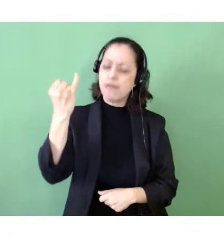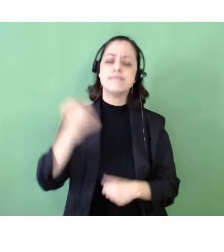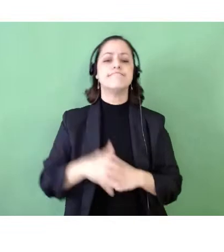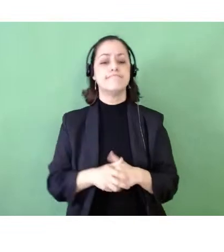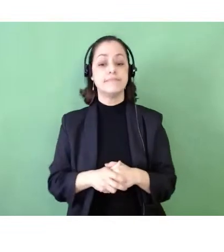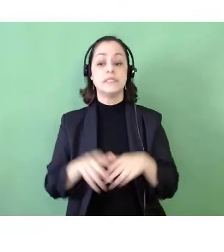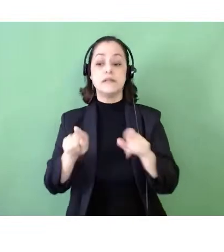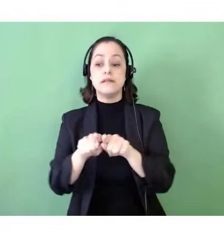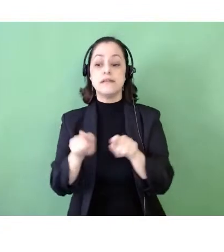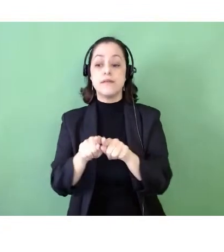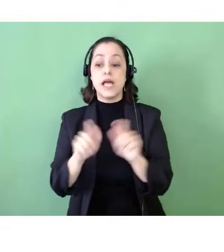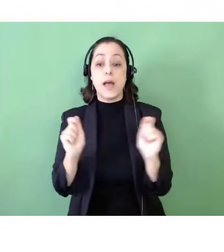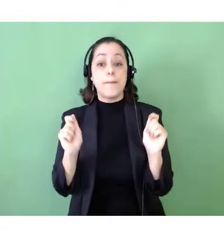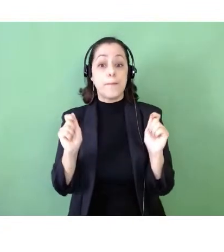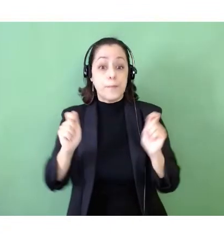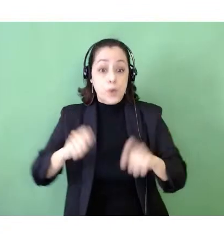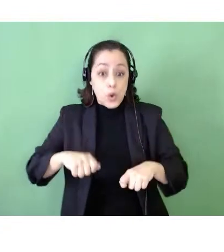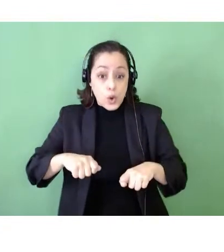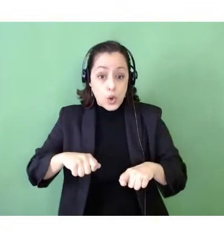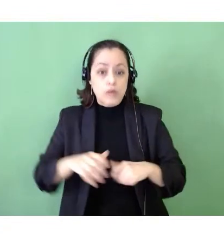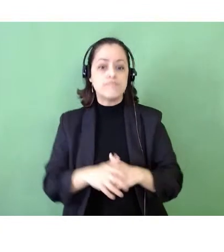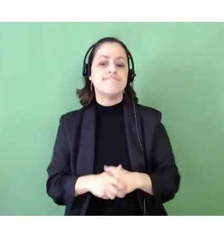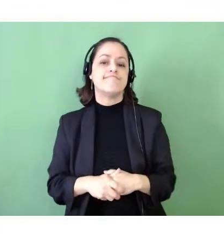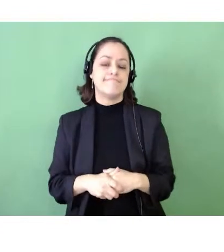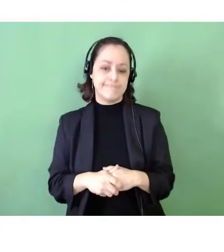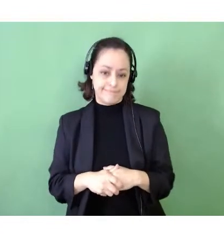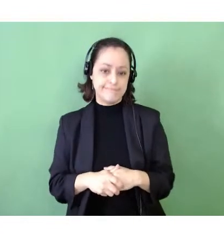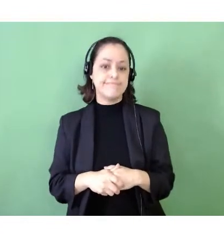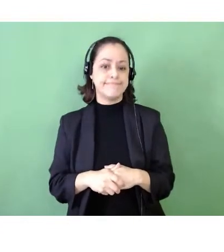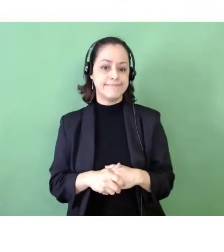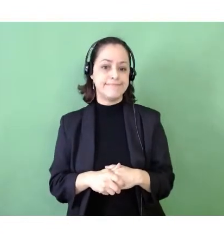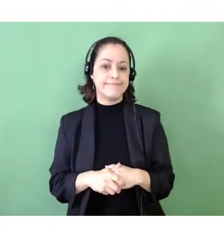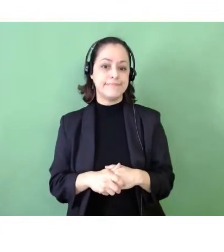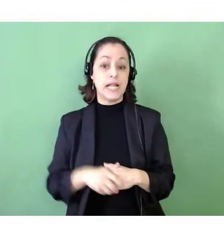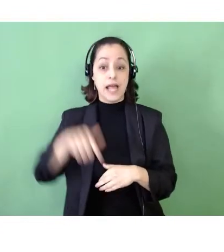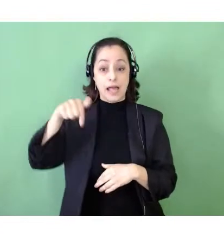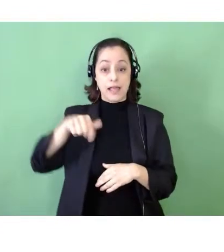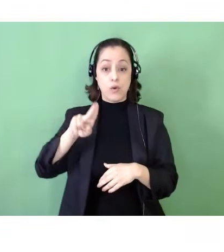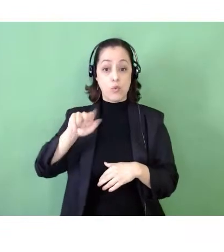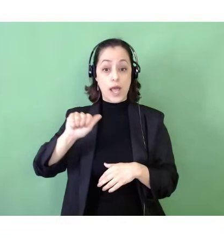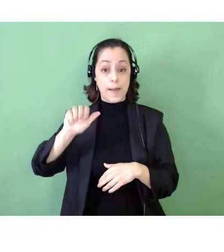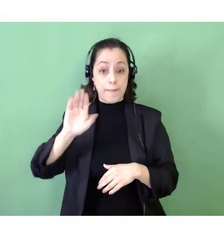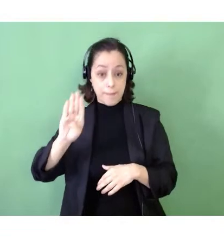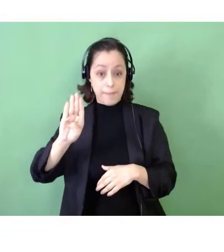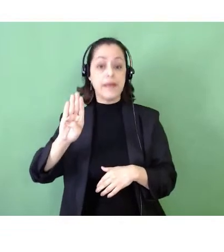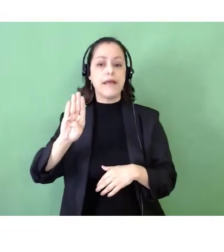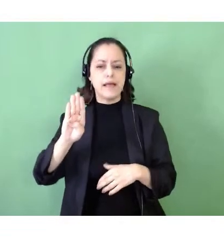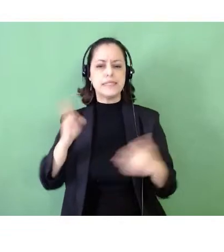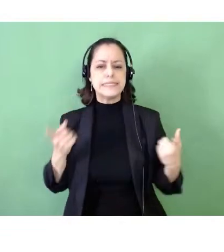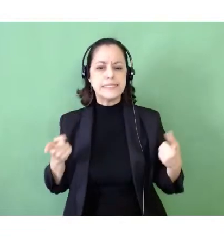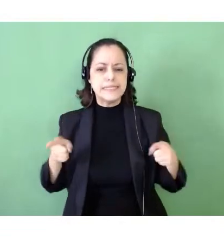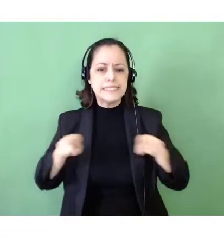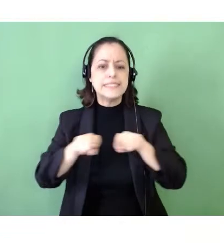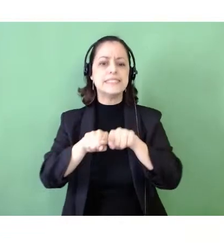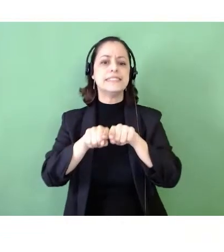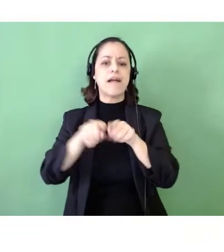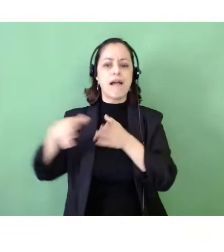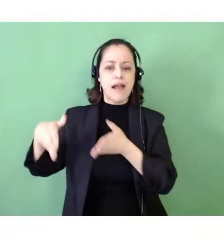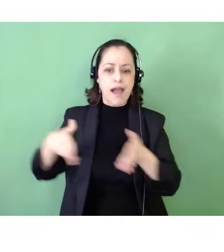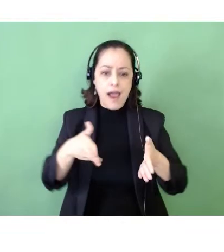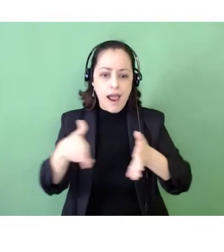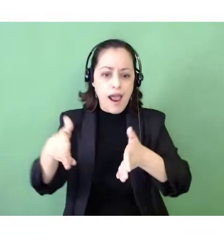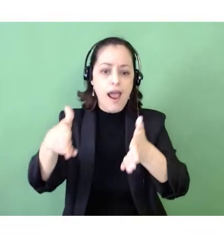a possibilidade que nos é aberta aqui de consolidar um caminho de interlocução e de